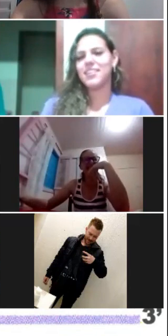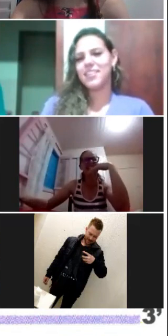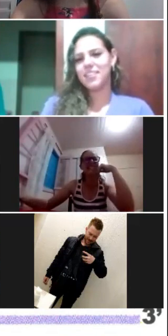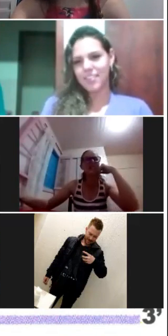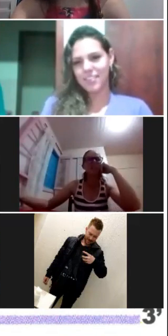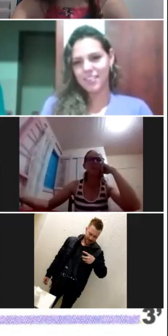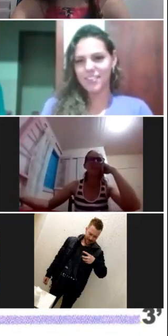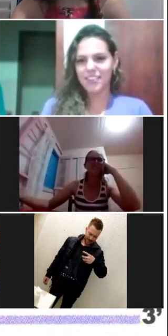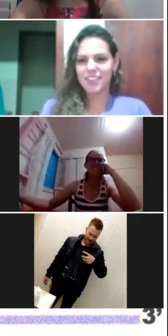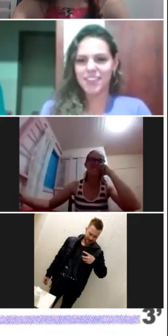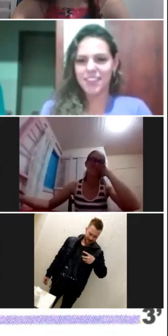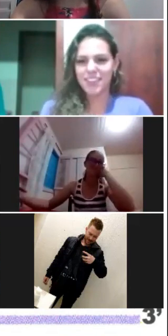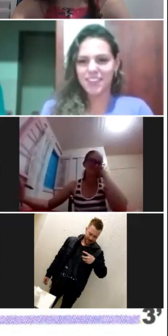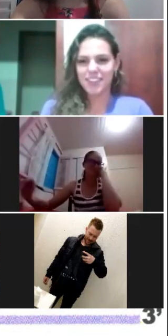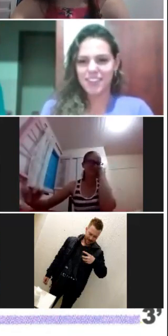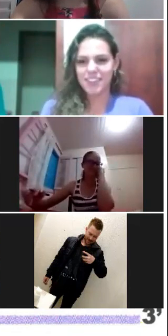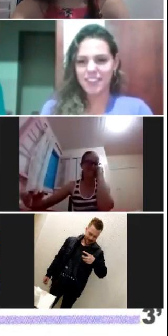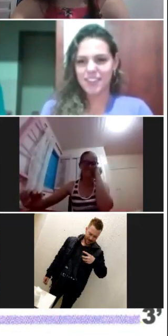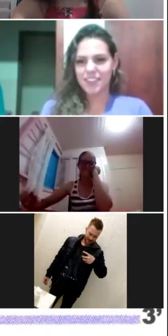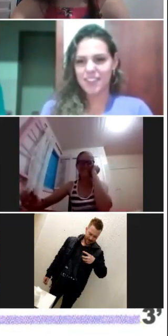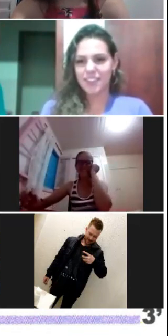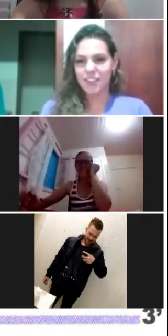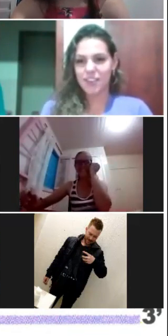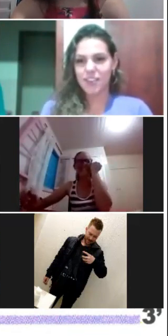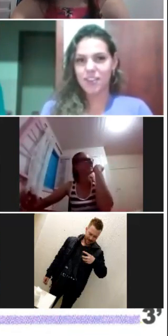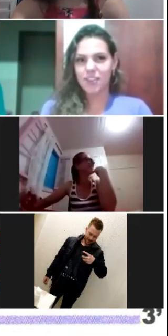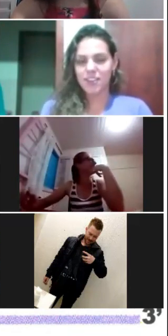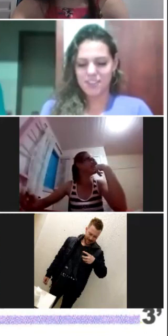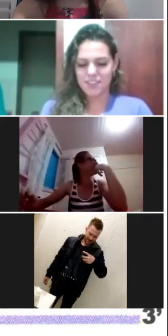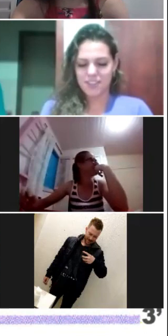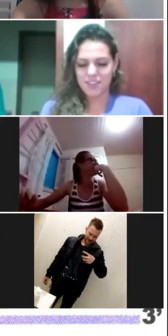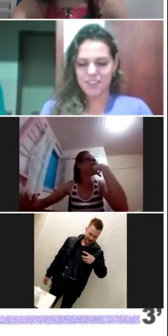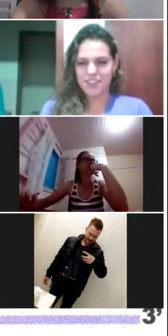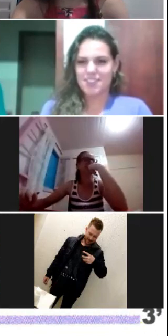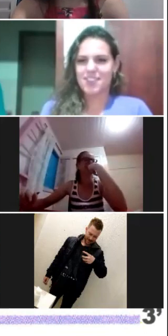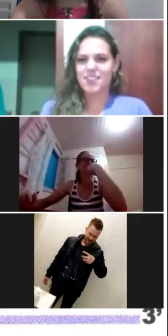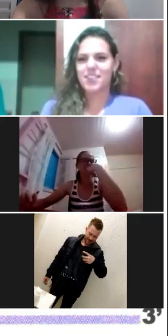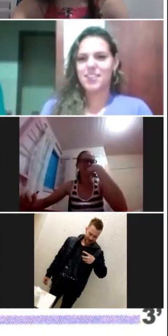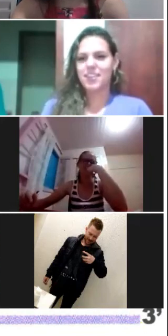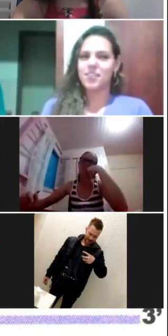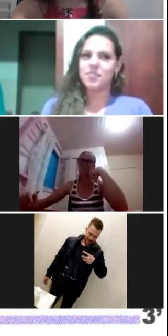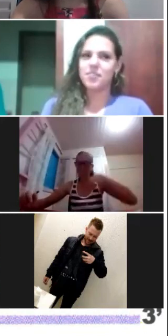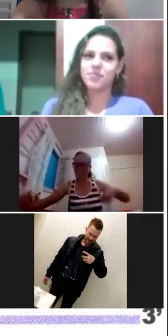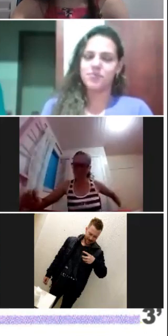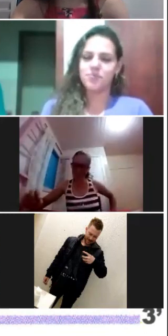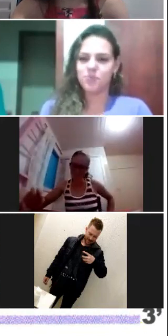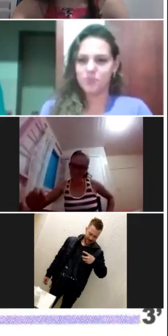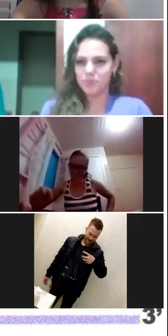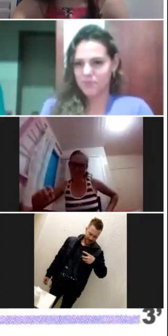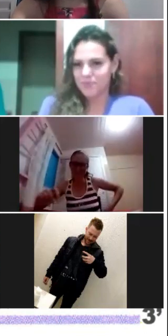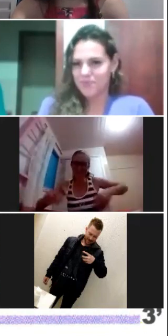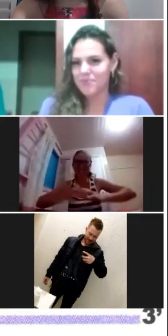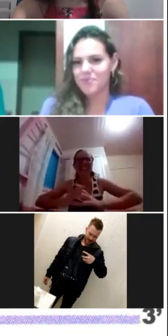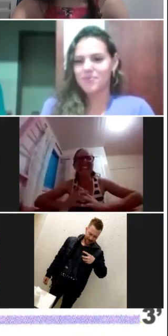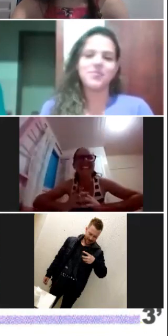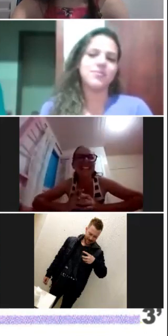Não, né? Vou tocar de novo, mais uma vez aqui. Vou ter que dar a prova de surpresa.